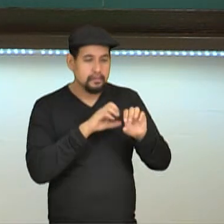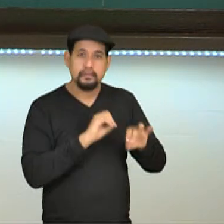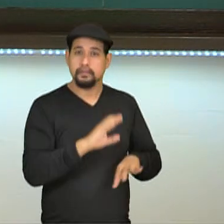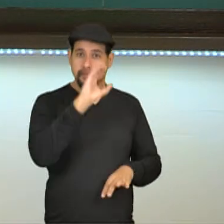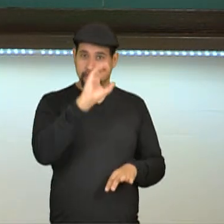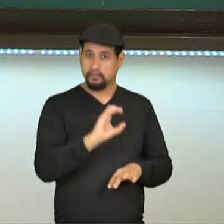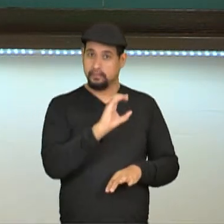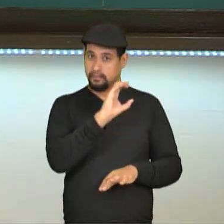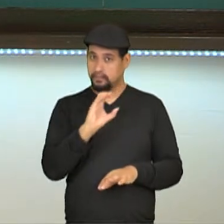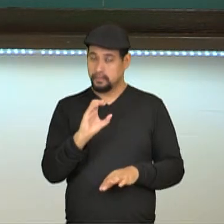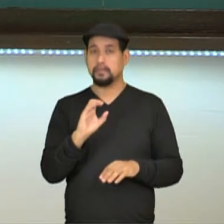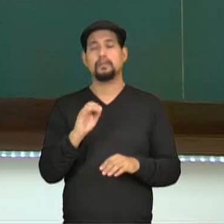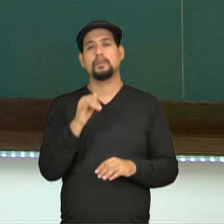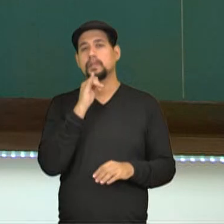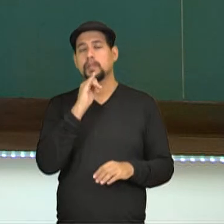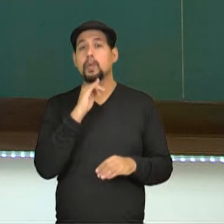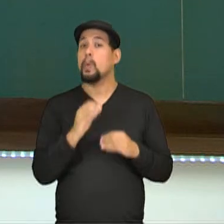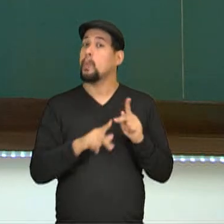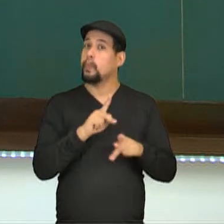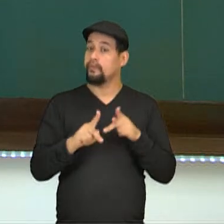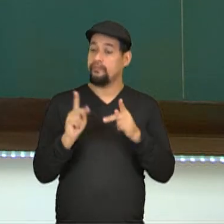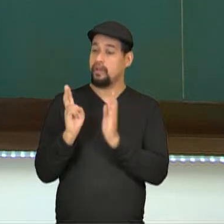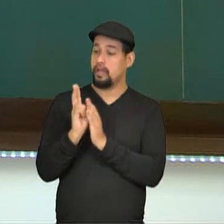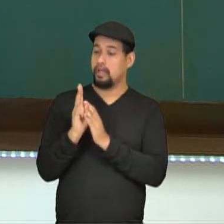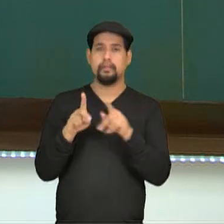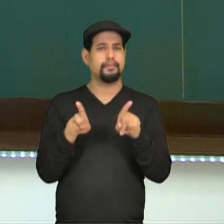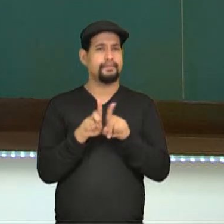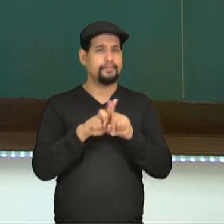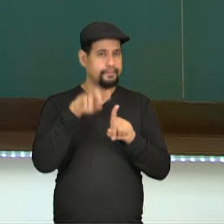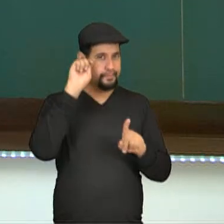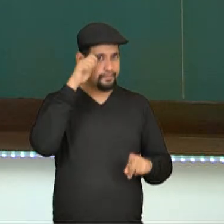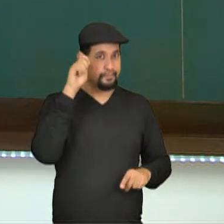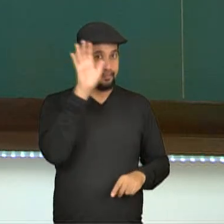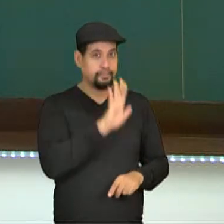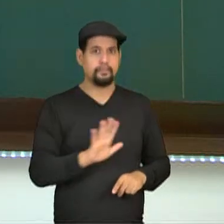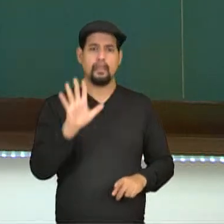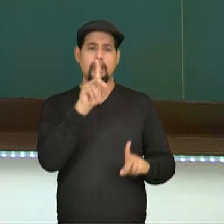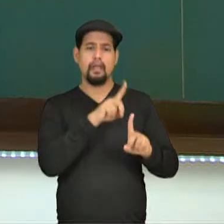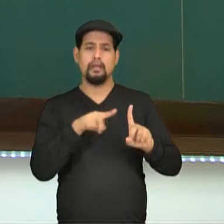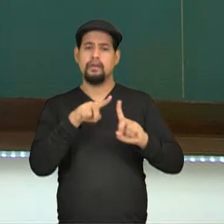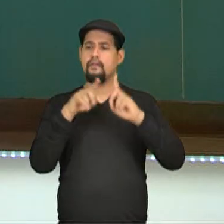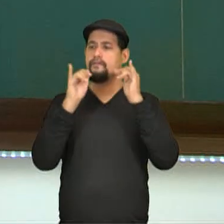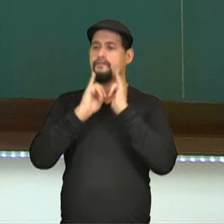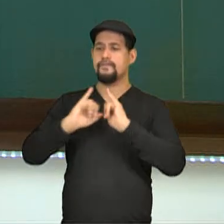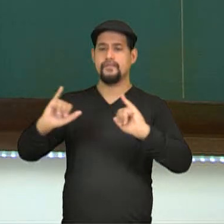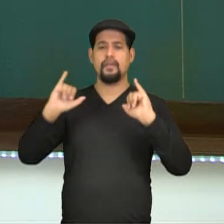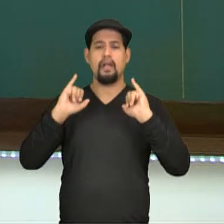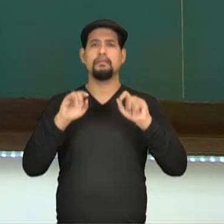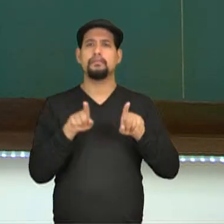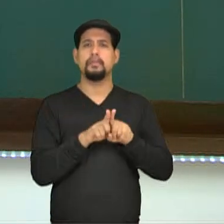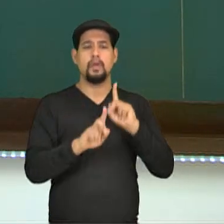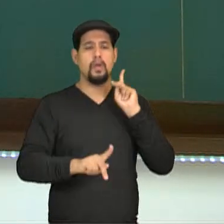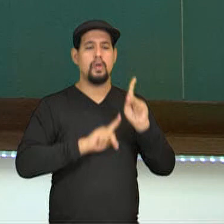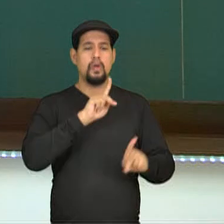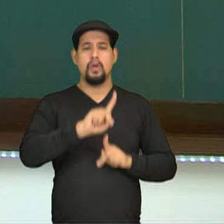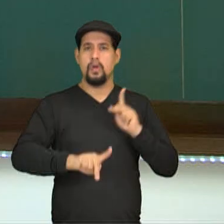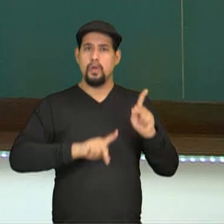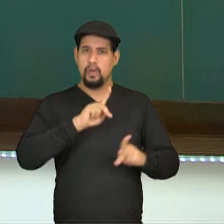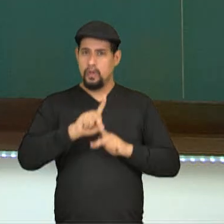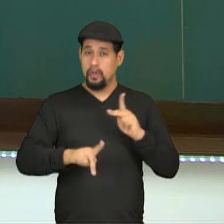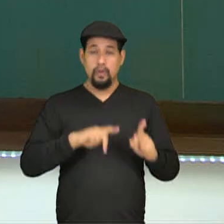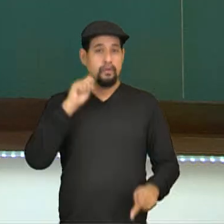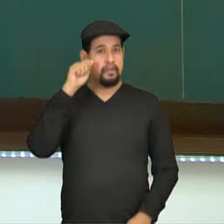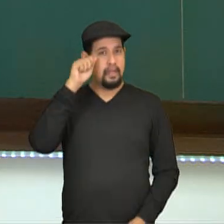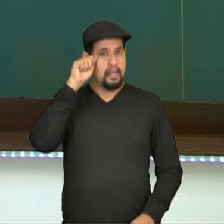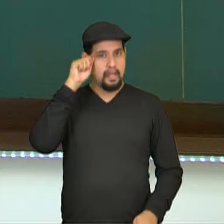africanos, tá? Então veja, missão de divulgar o catolicismo na Europa e evangelizar os povos da